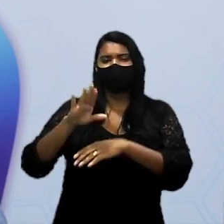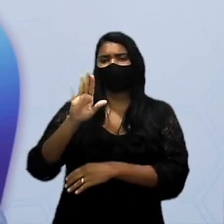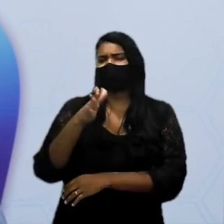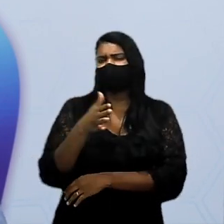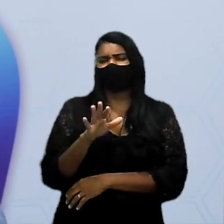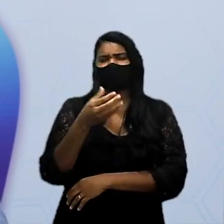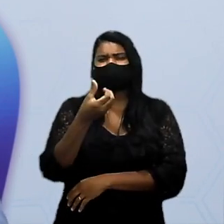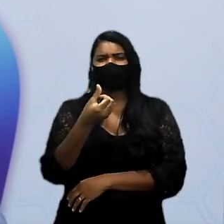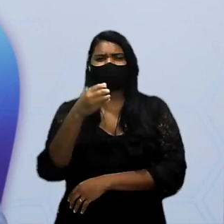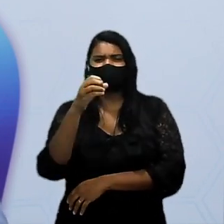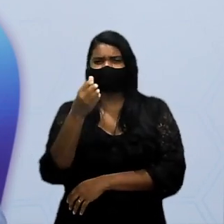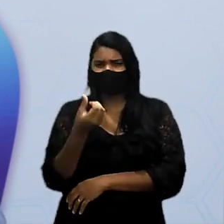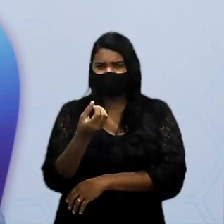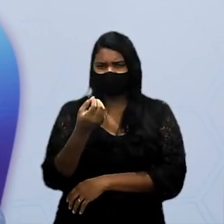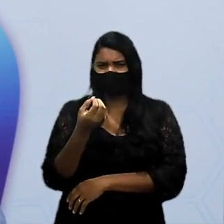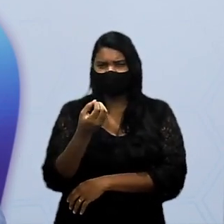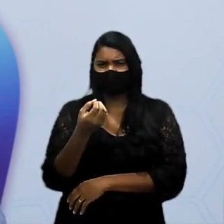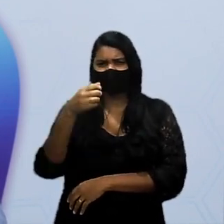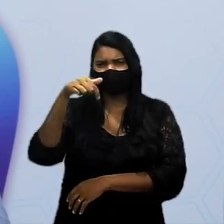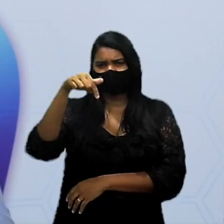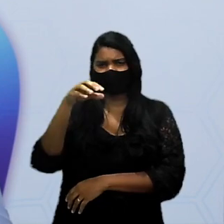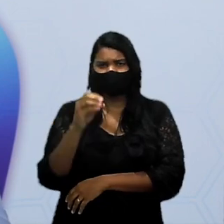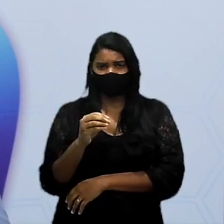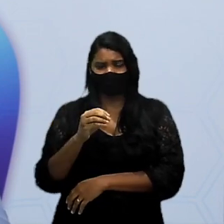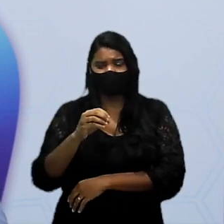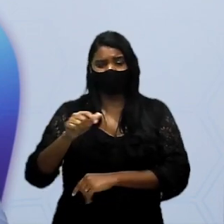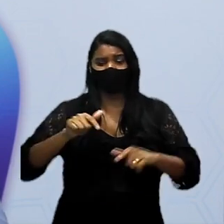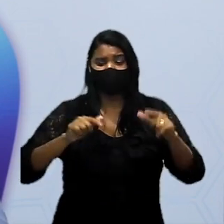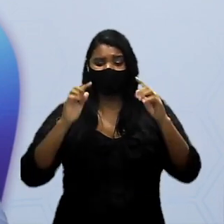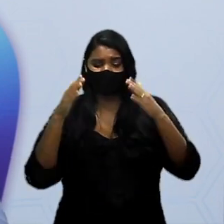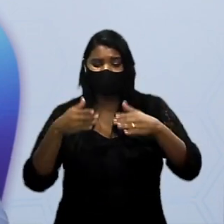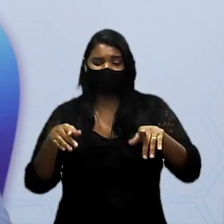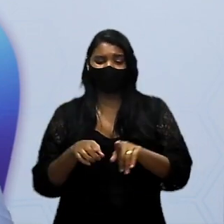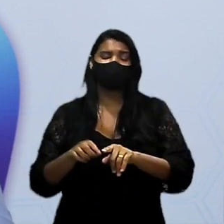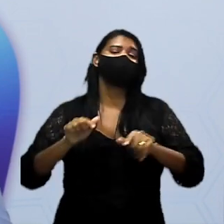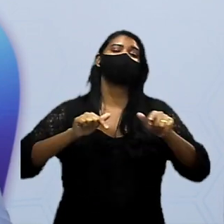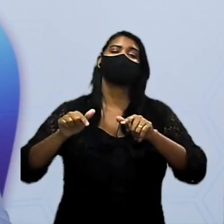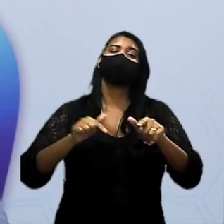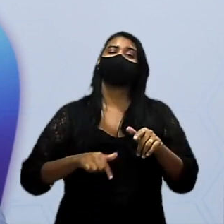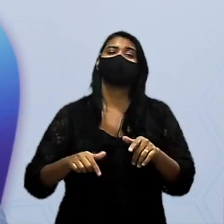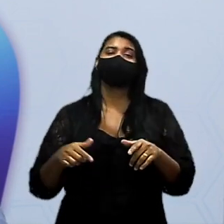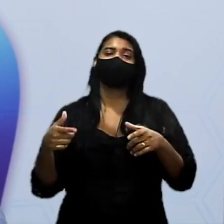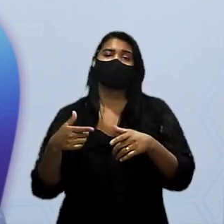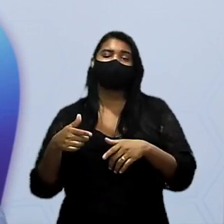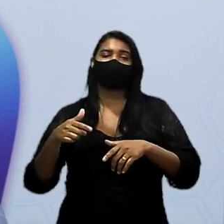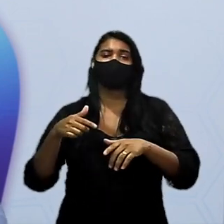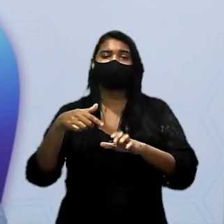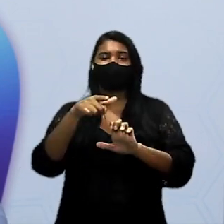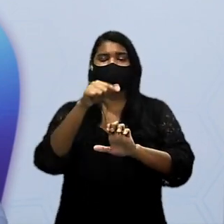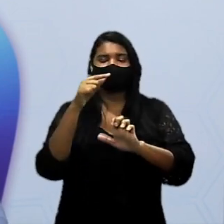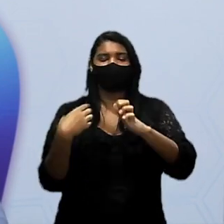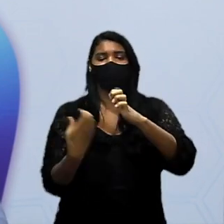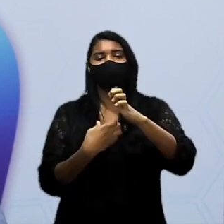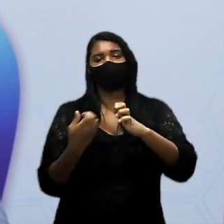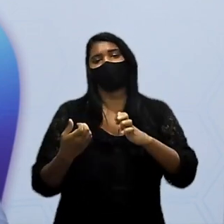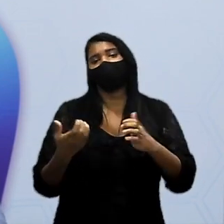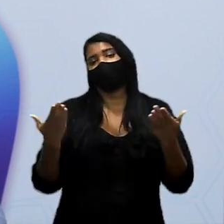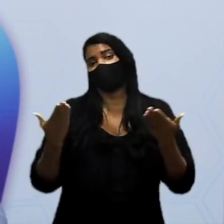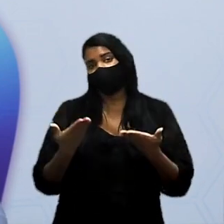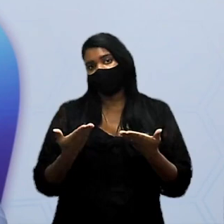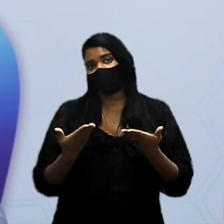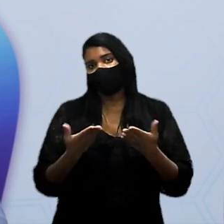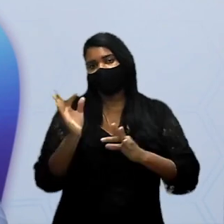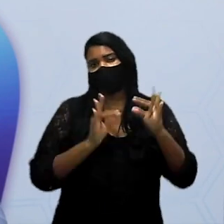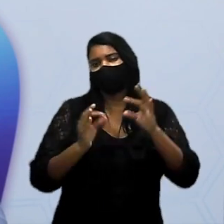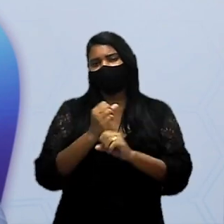60% a 70% da mão de obra está concentrada, né, na micro e pequena empresa. Então, as grandes, né,